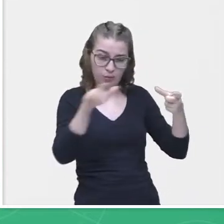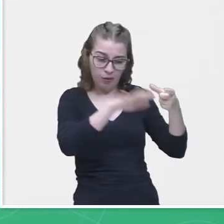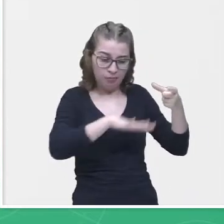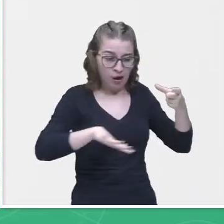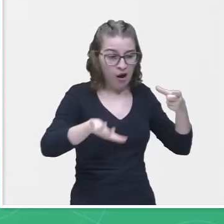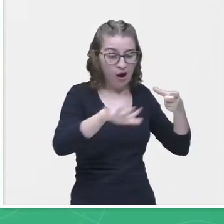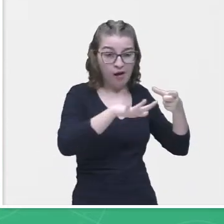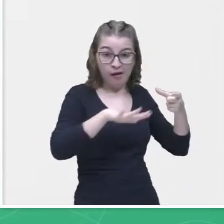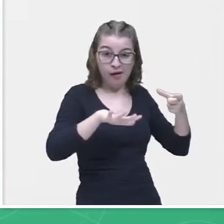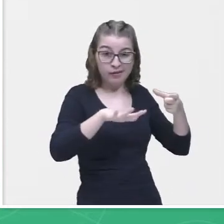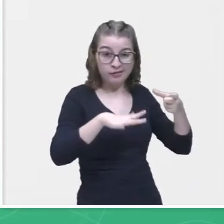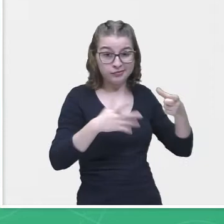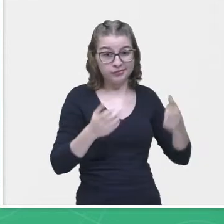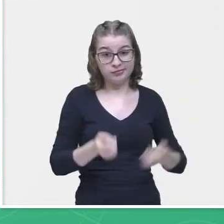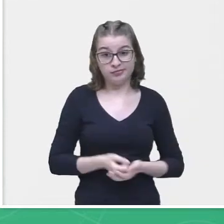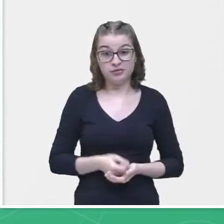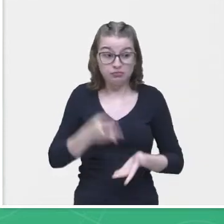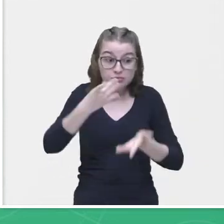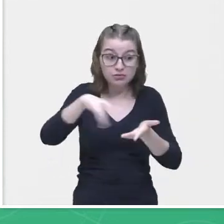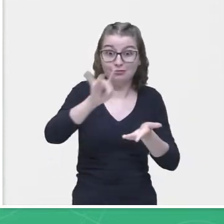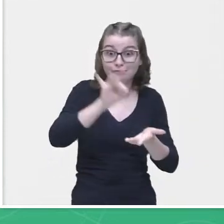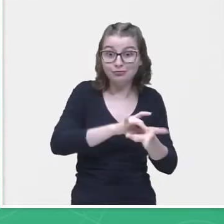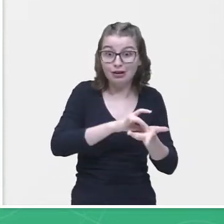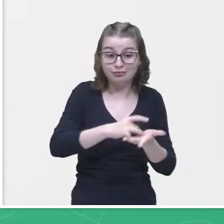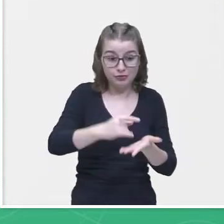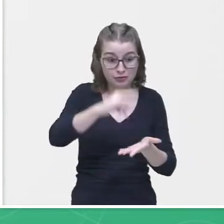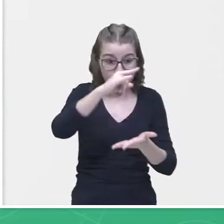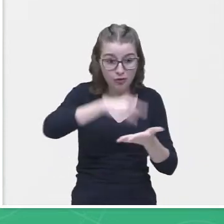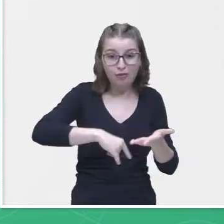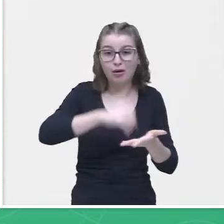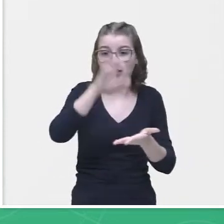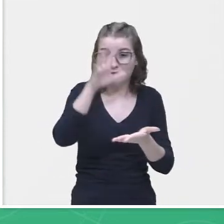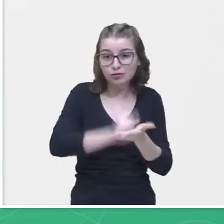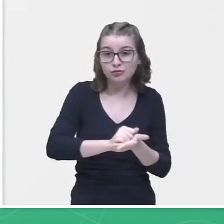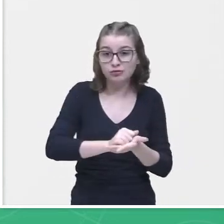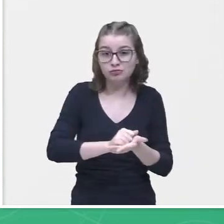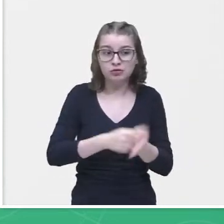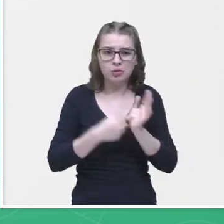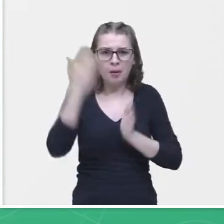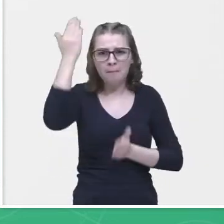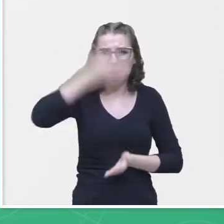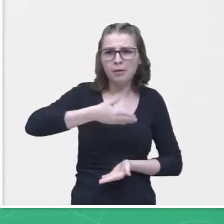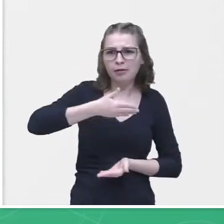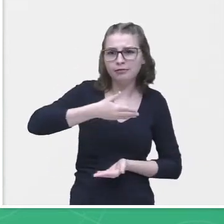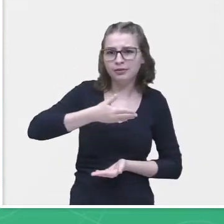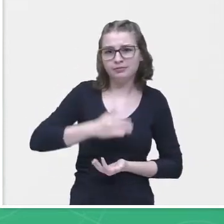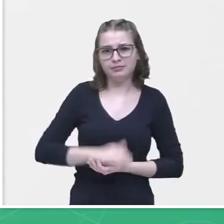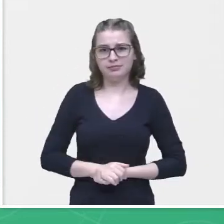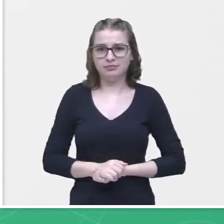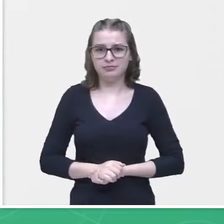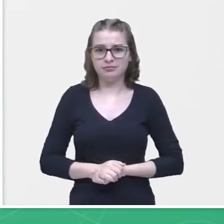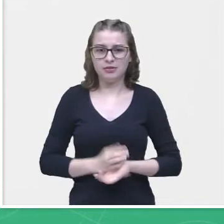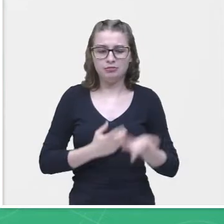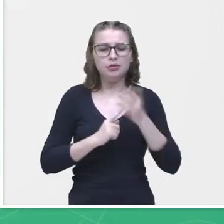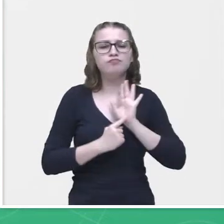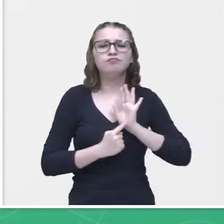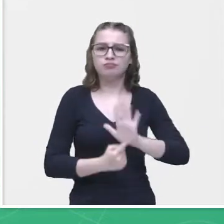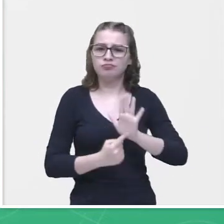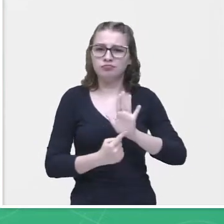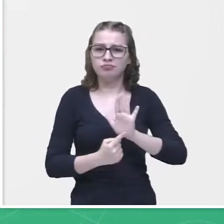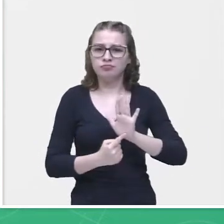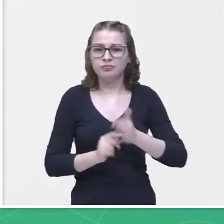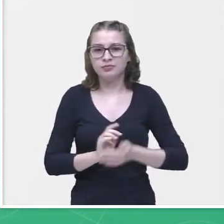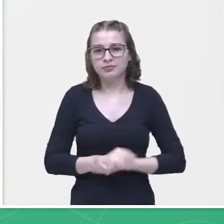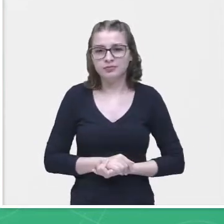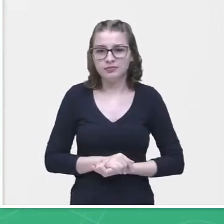eu apresento um fato, eu apresento também um registro, algo que prove aquilo que estou falando, que eu estou